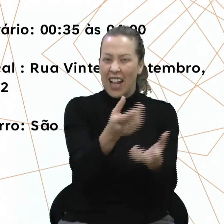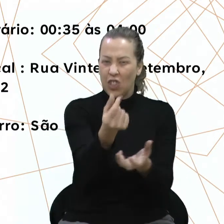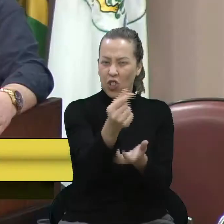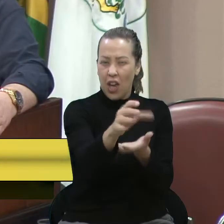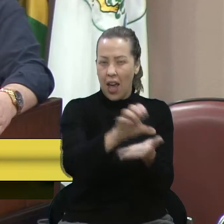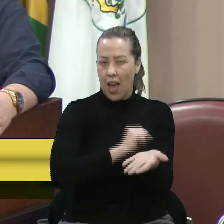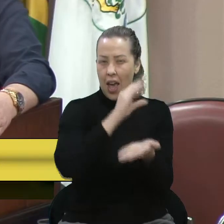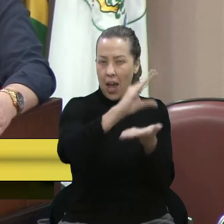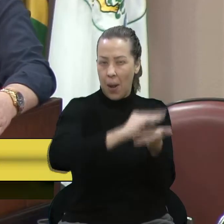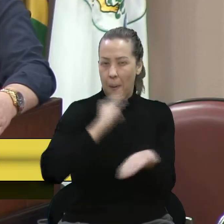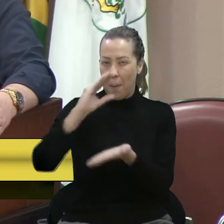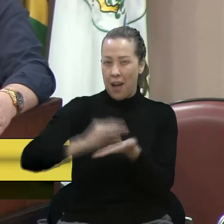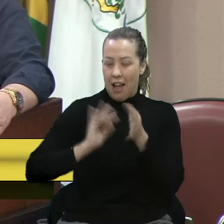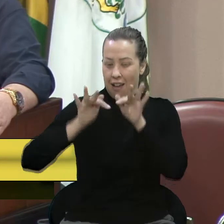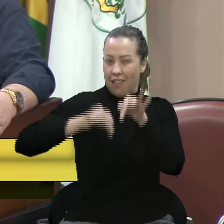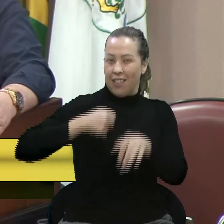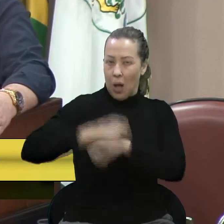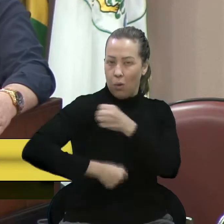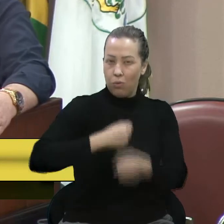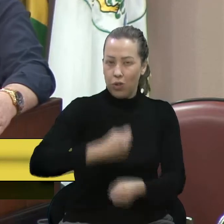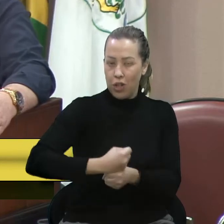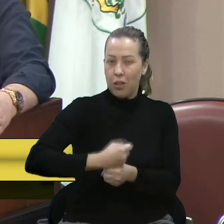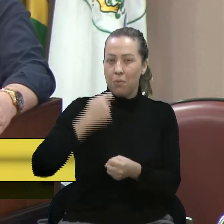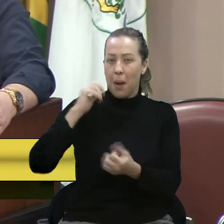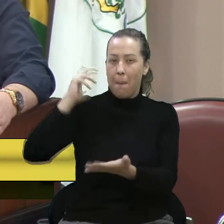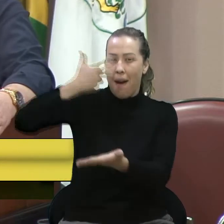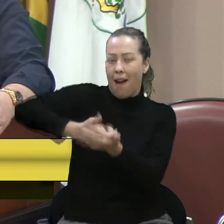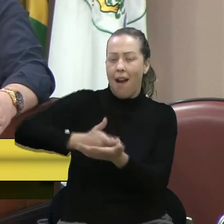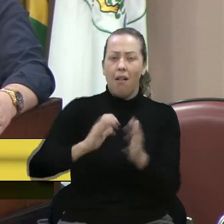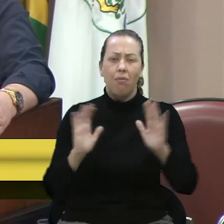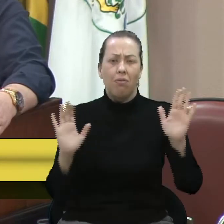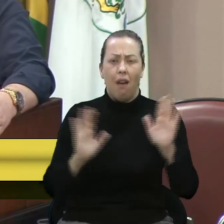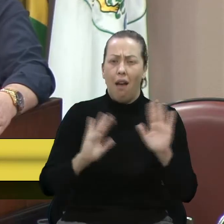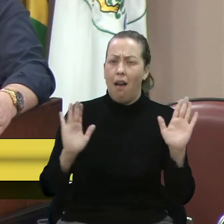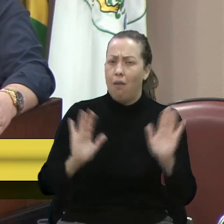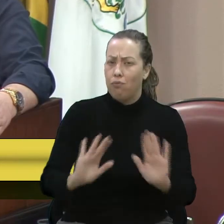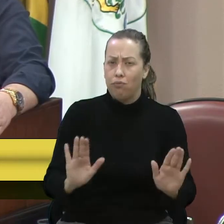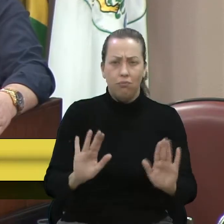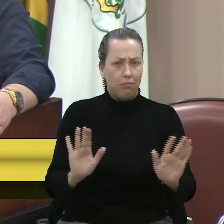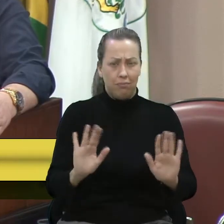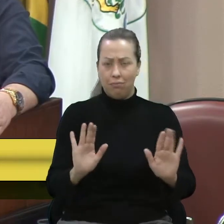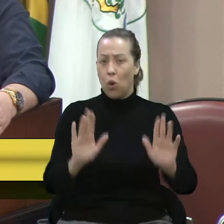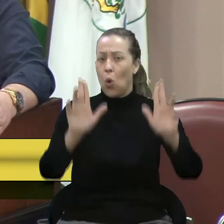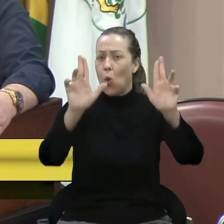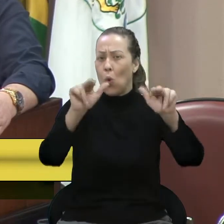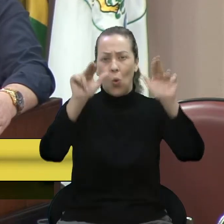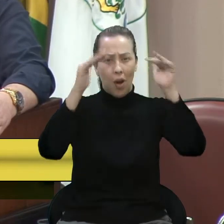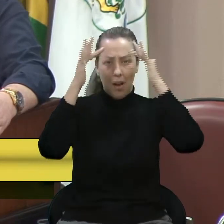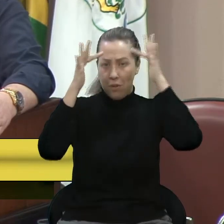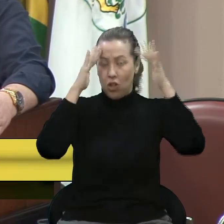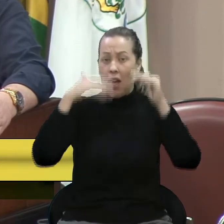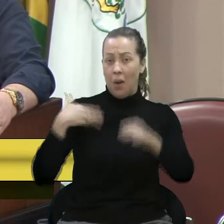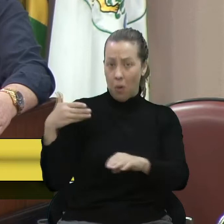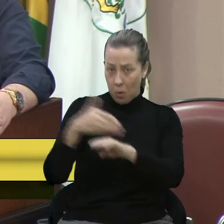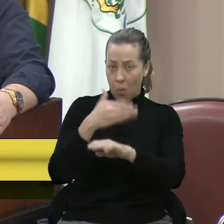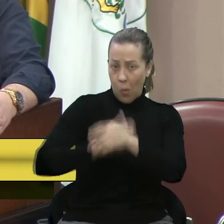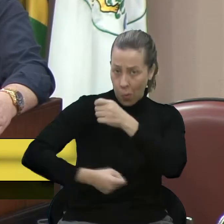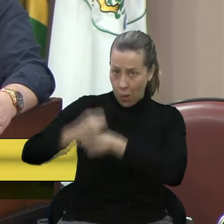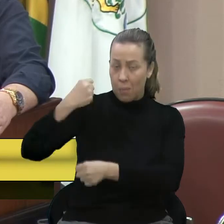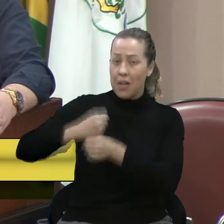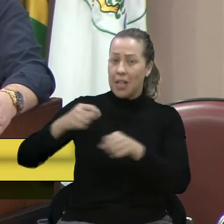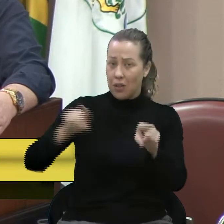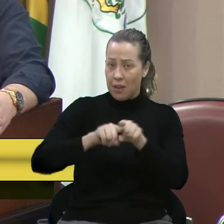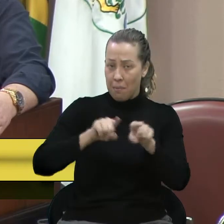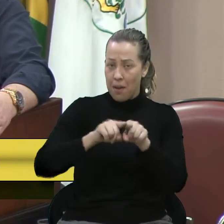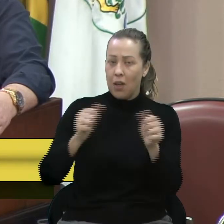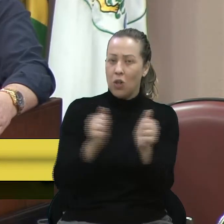arrecadar, é final de ano, é isso, é aquilo, tem que pagar as contas, não é para isso, pessoal. Jamais eu tive presente, o ano passado, também